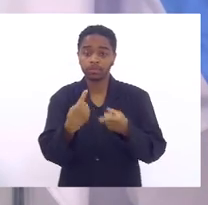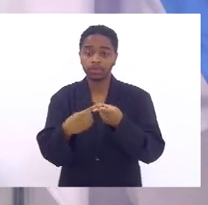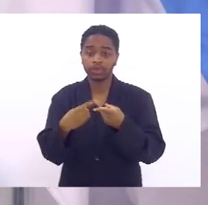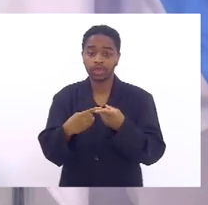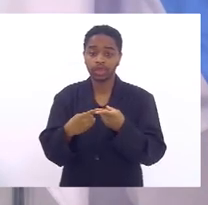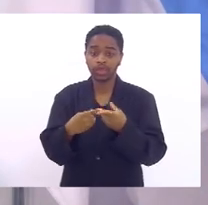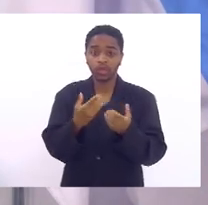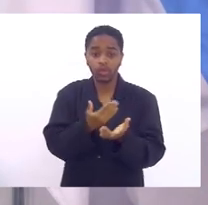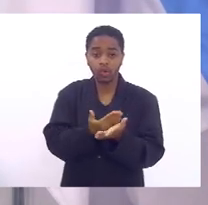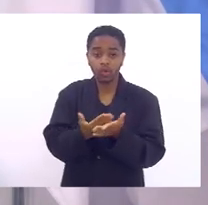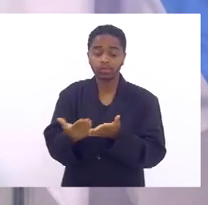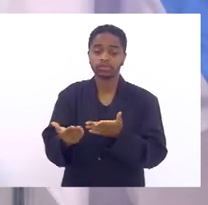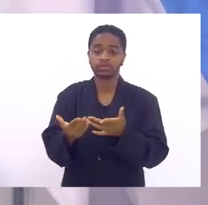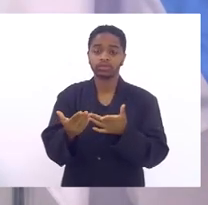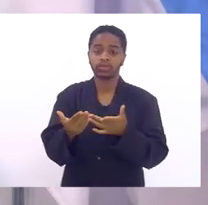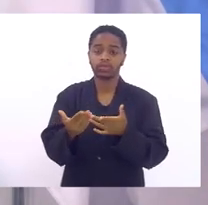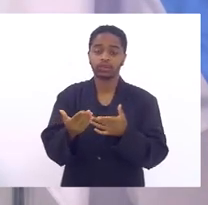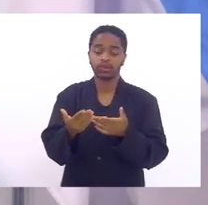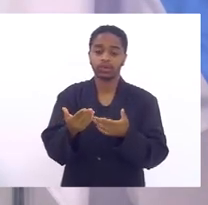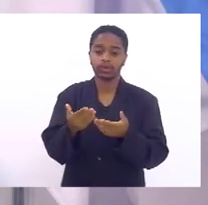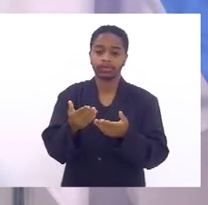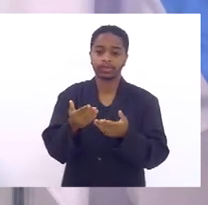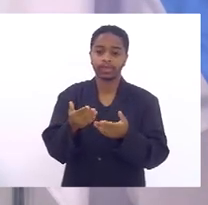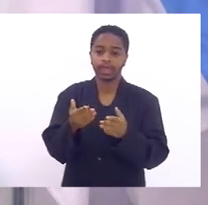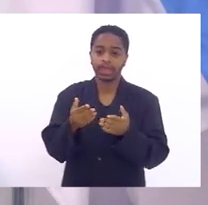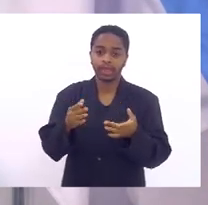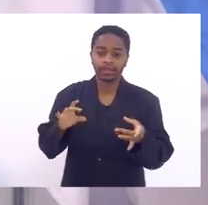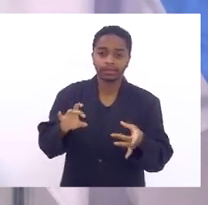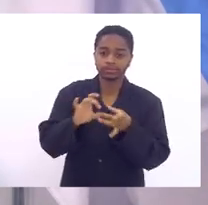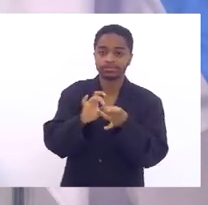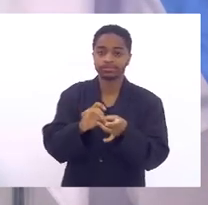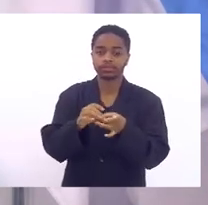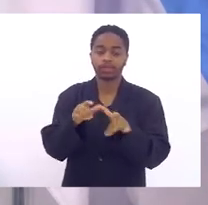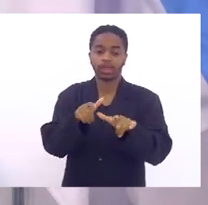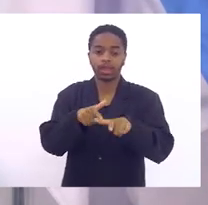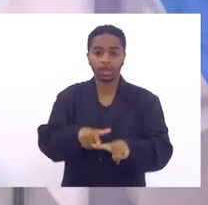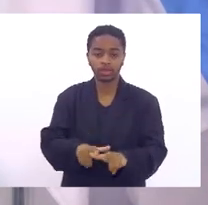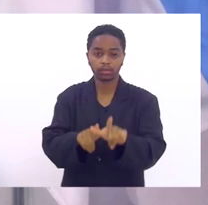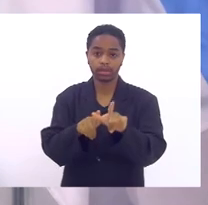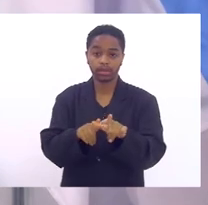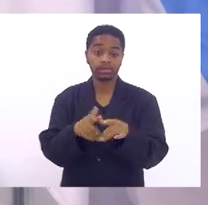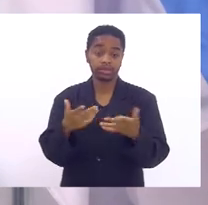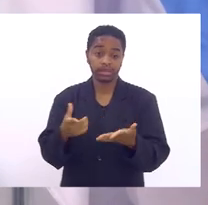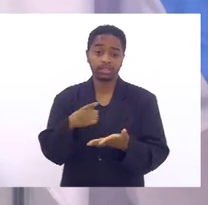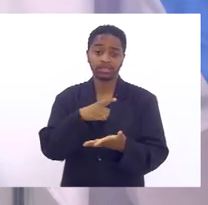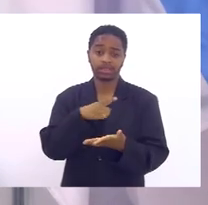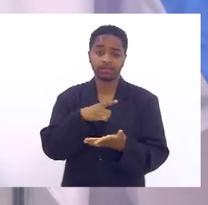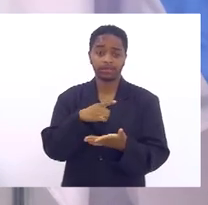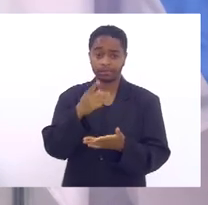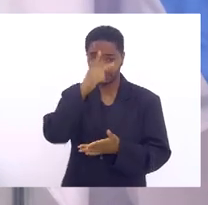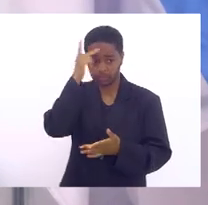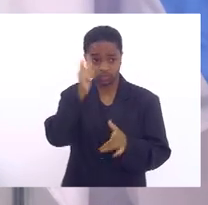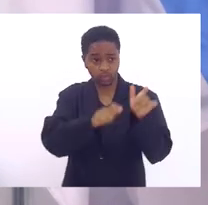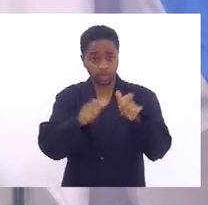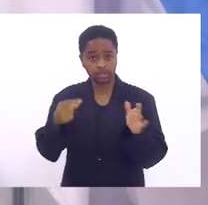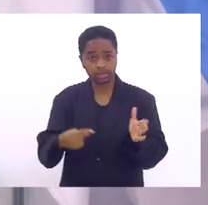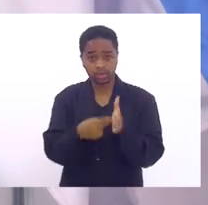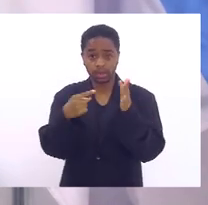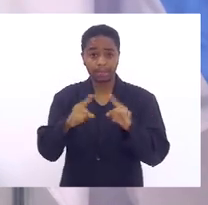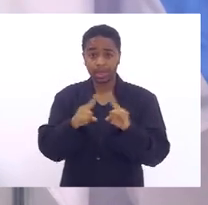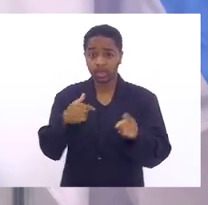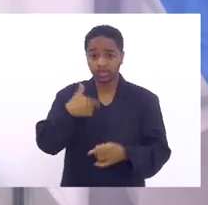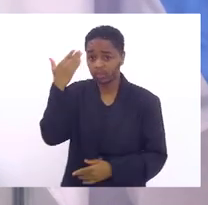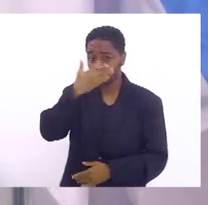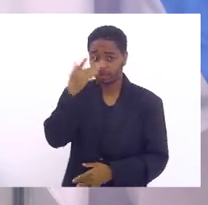teve Conselho Tutelar denunciando teve escola denunciando Como assim gente eu não vejo nenhuma mãe que batizou o seu